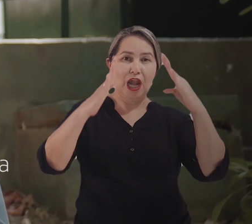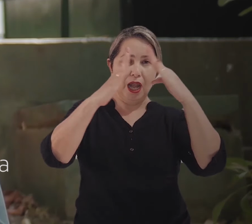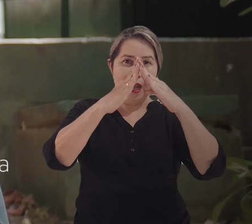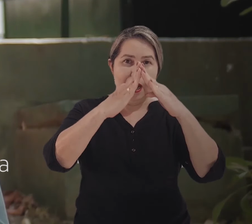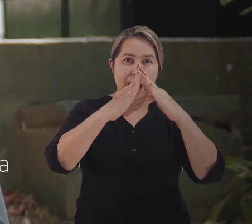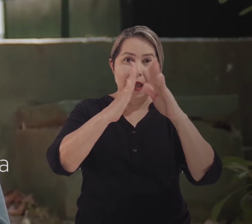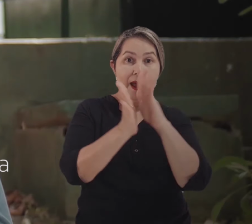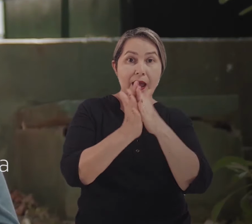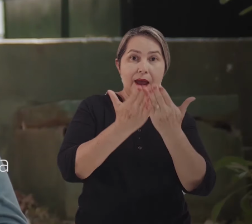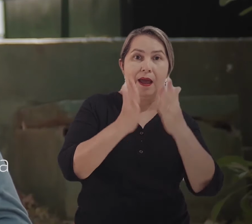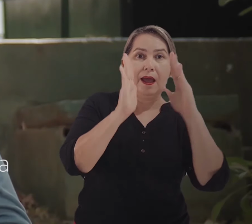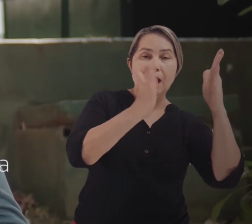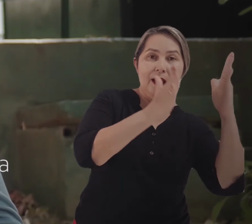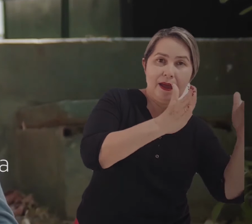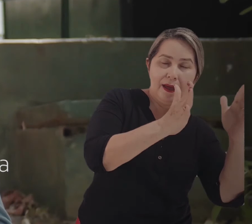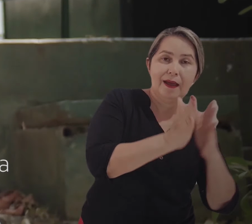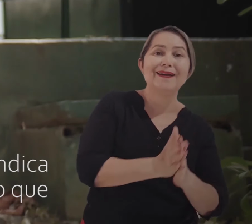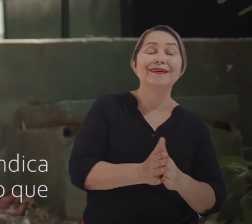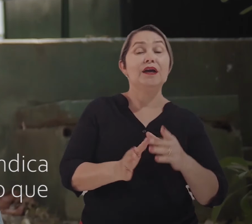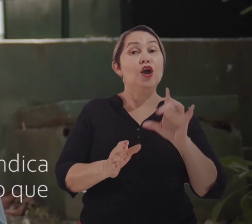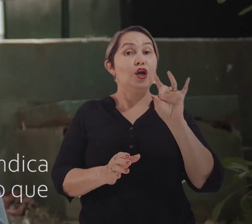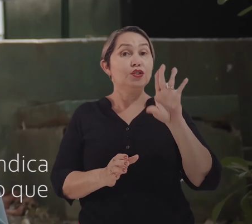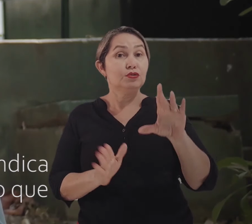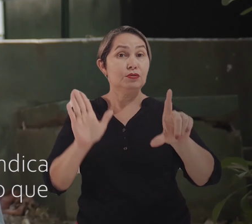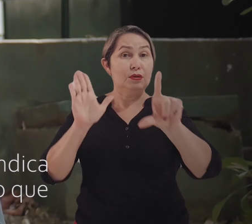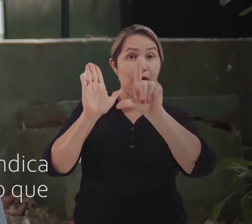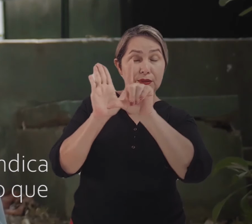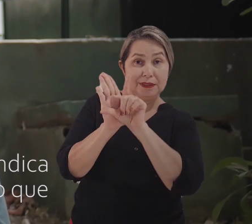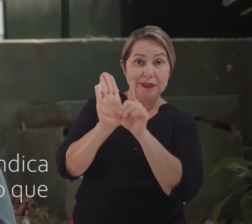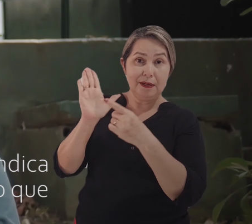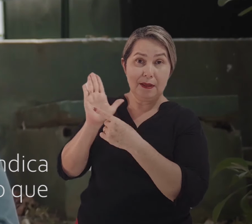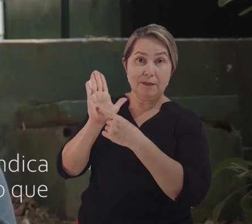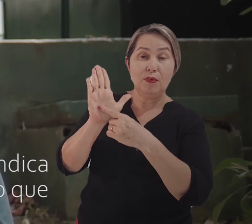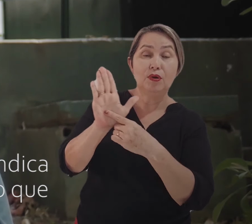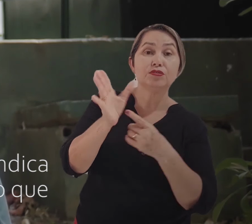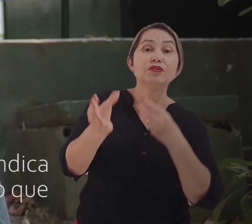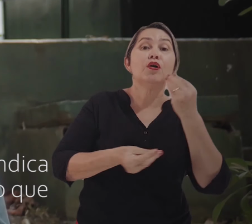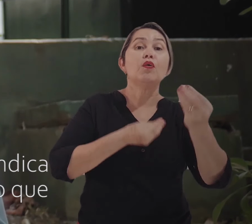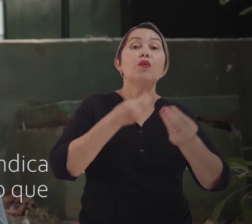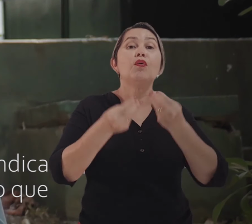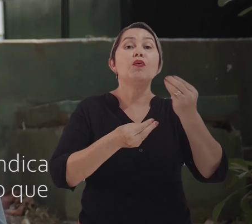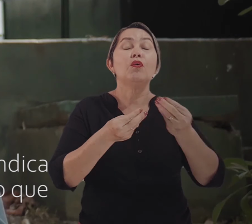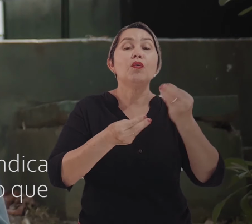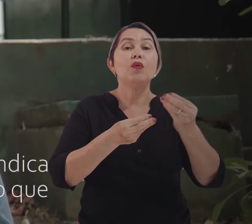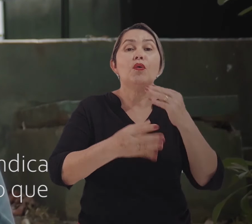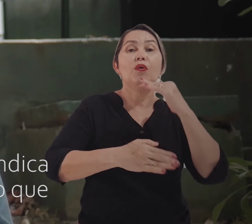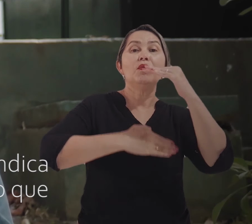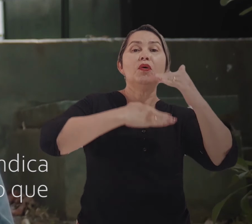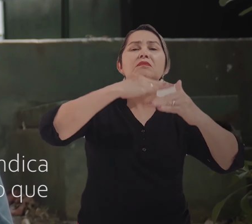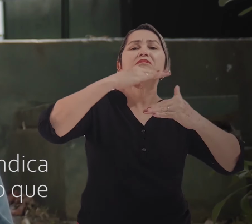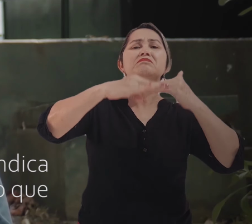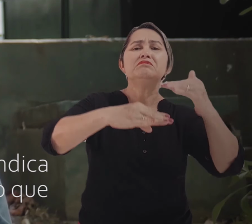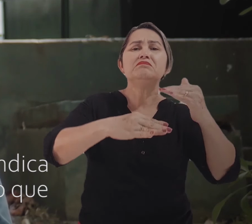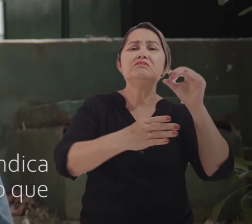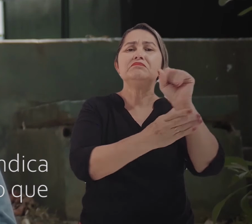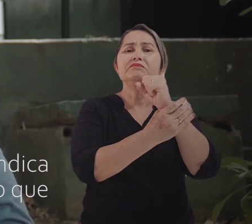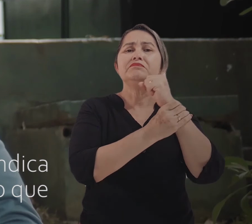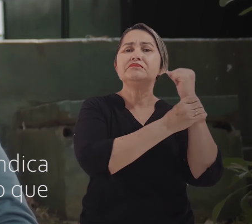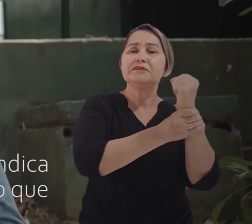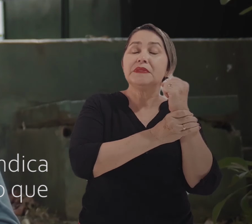lei ela apenas dá algumas diretrizes, né, de como deve se proceder os processos de tombamento e meio